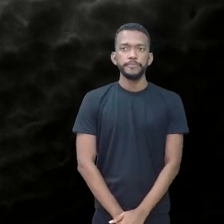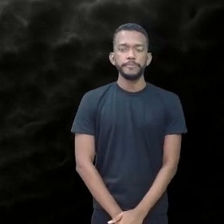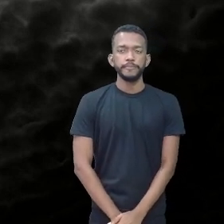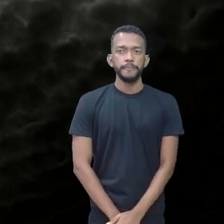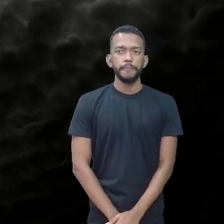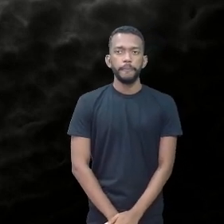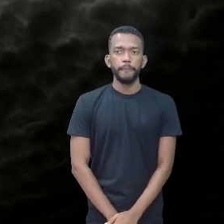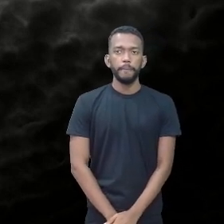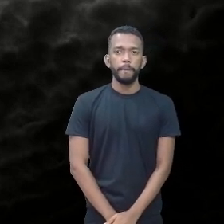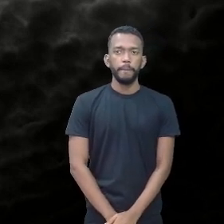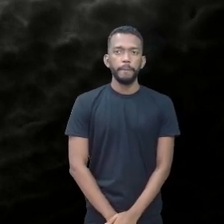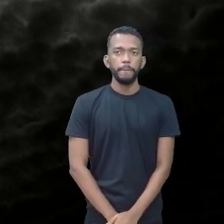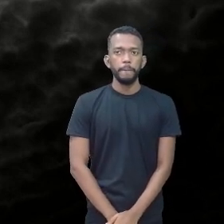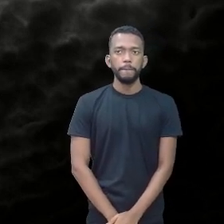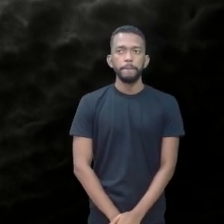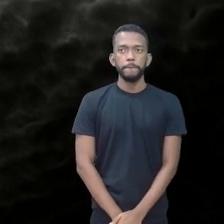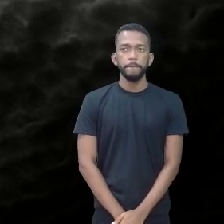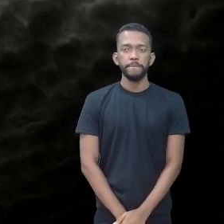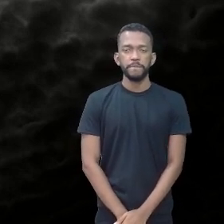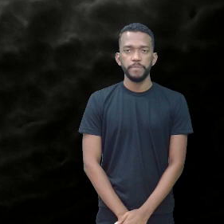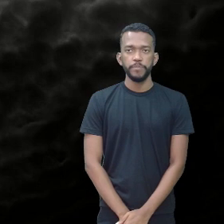O Corvo, de Edgar Allan Poe.